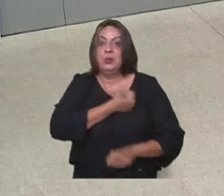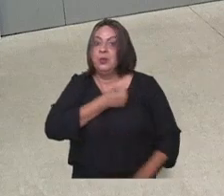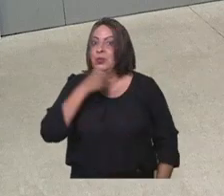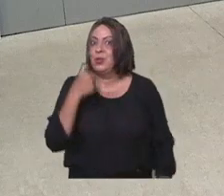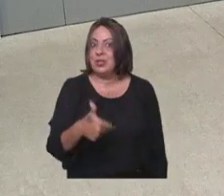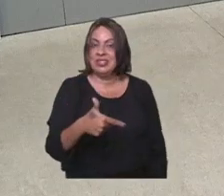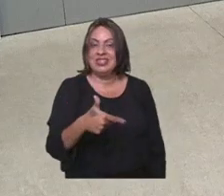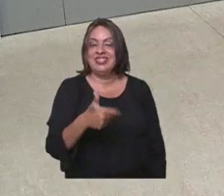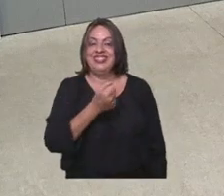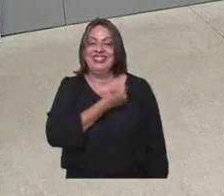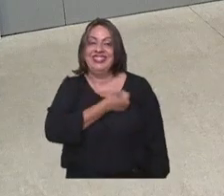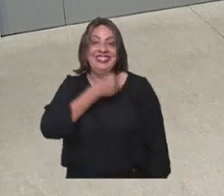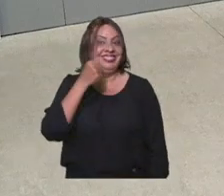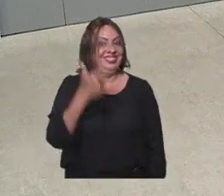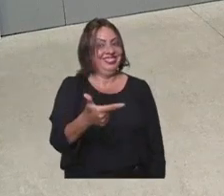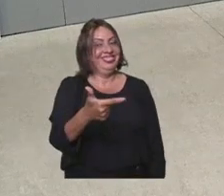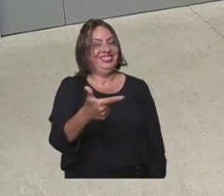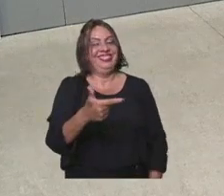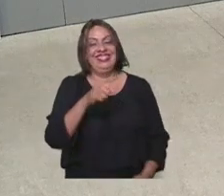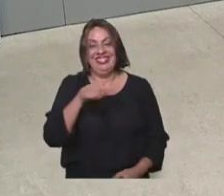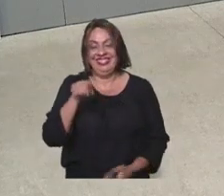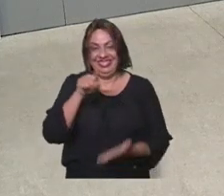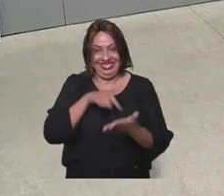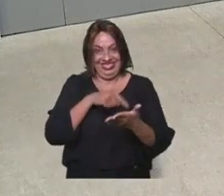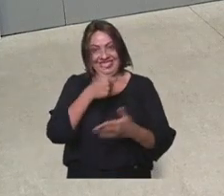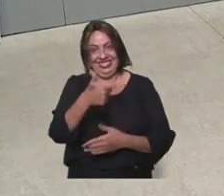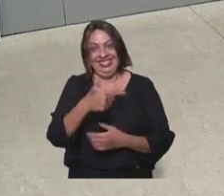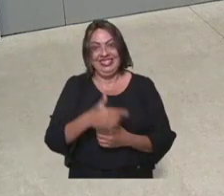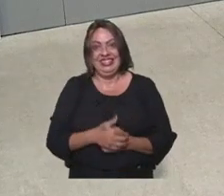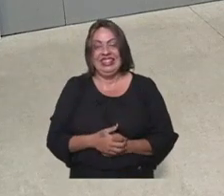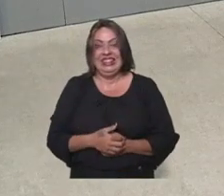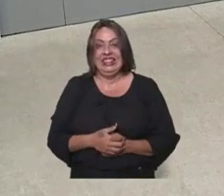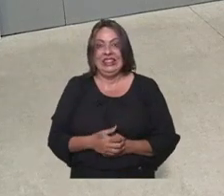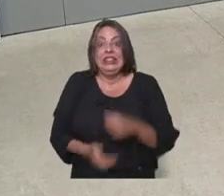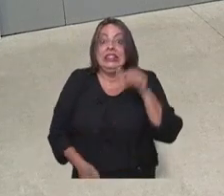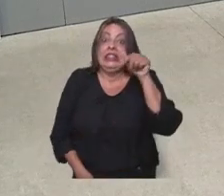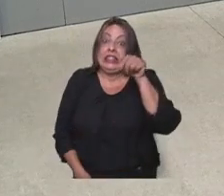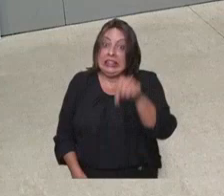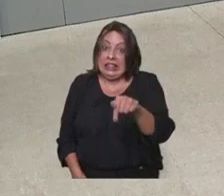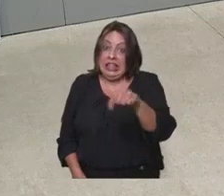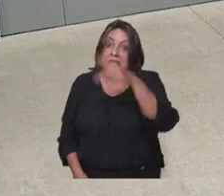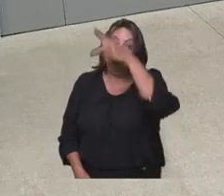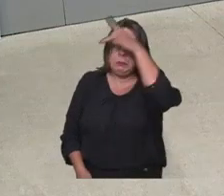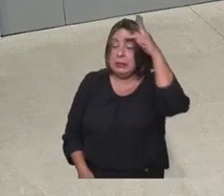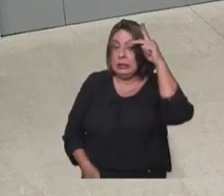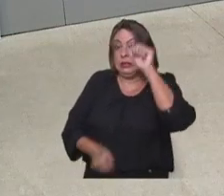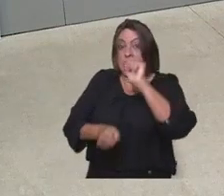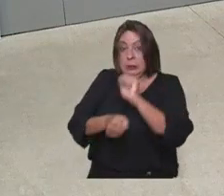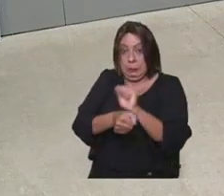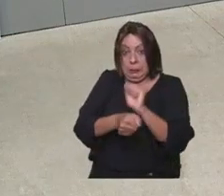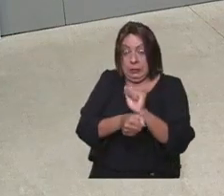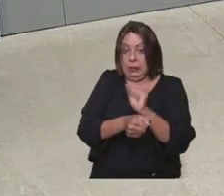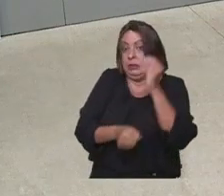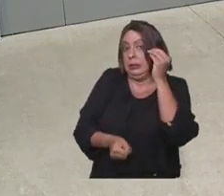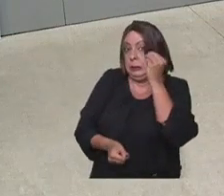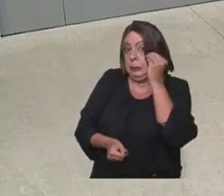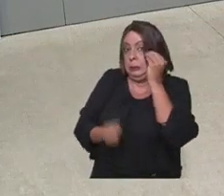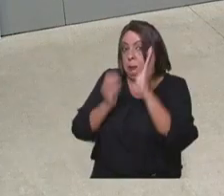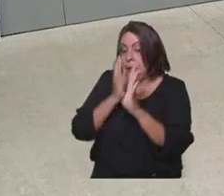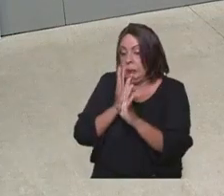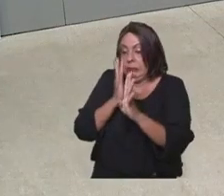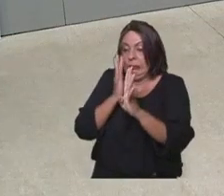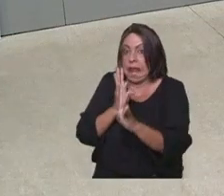número 2. 2, marque 2. E sete títulos estão na expectativa. A fila